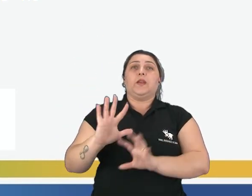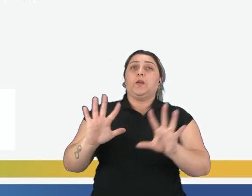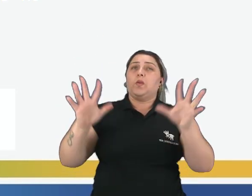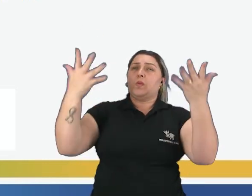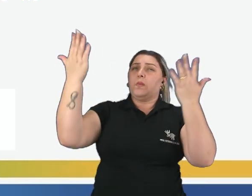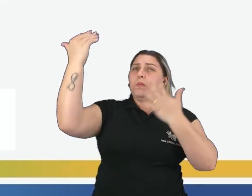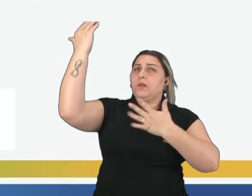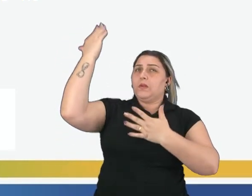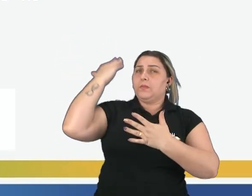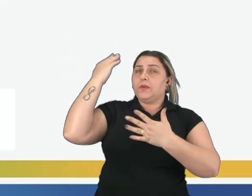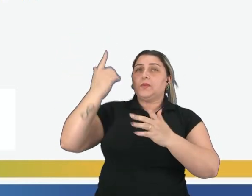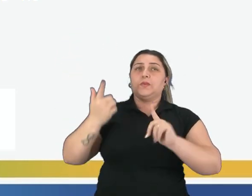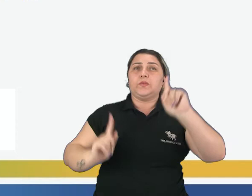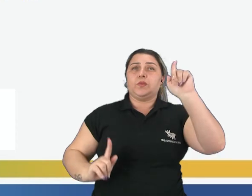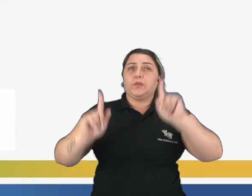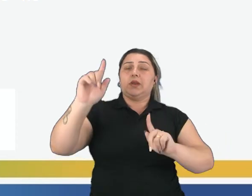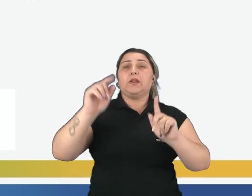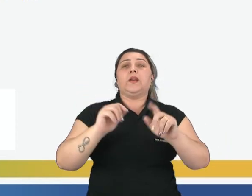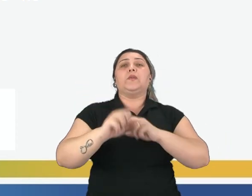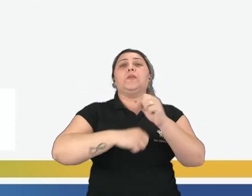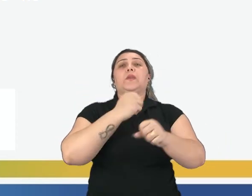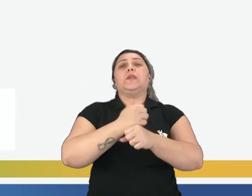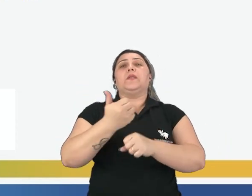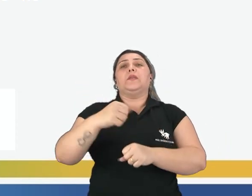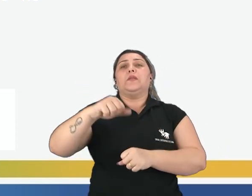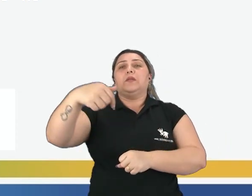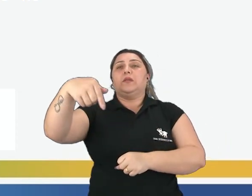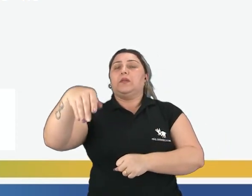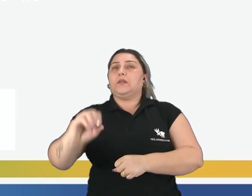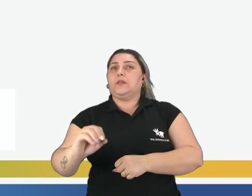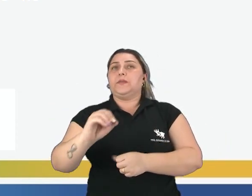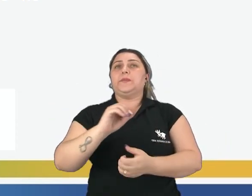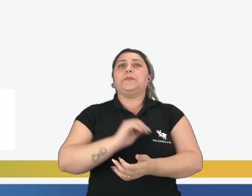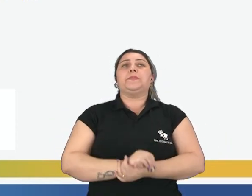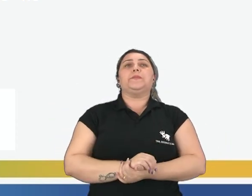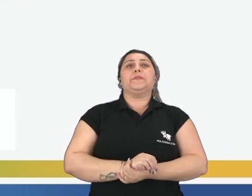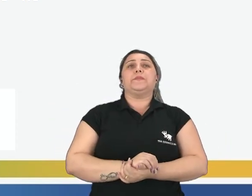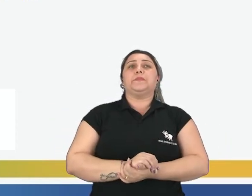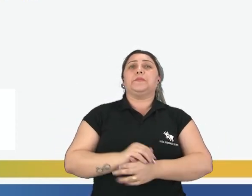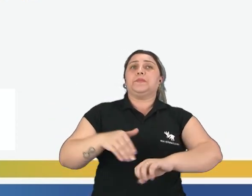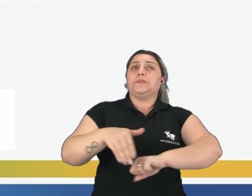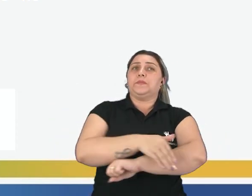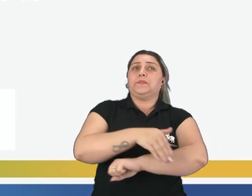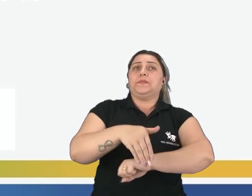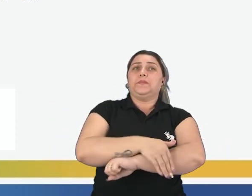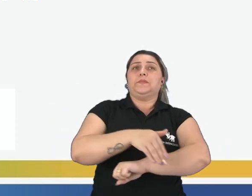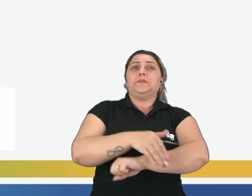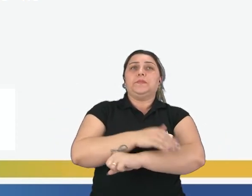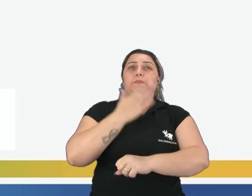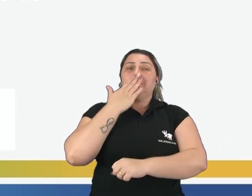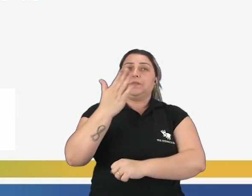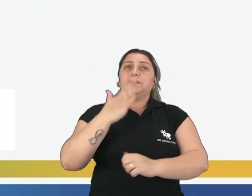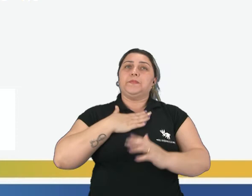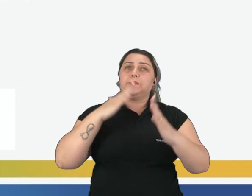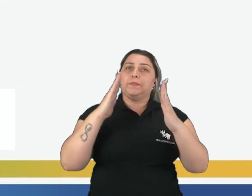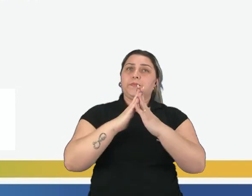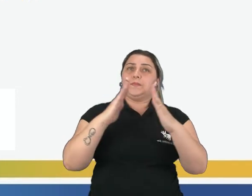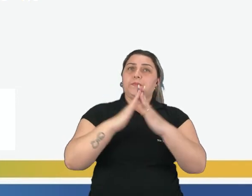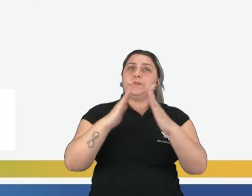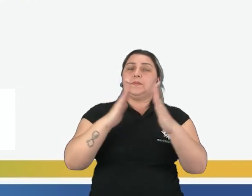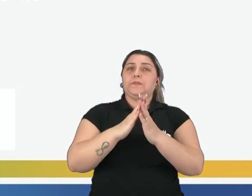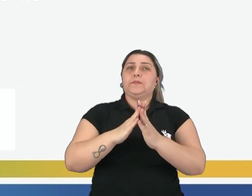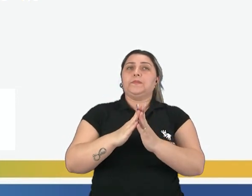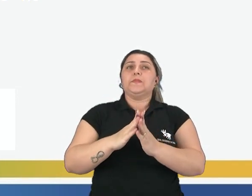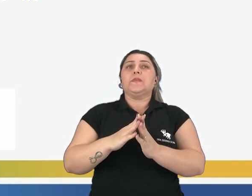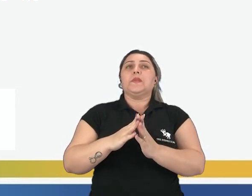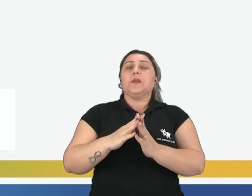começa contando na década de 70, olhem como essa década, né, já está distante, já é passado, mesmo que se tratasse de um